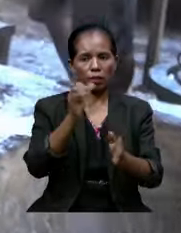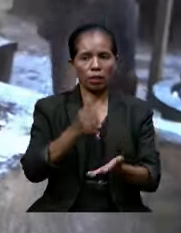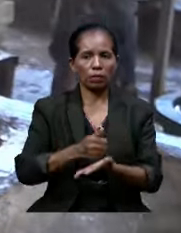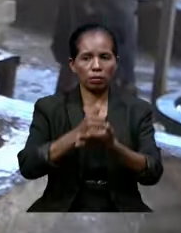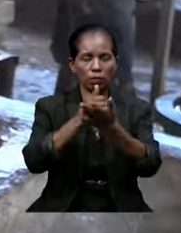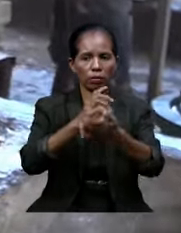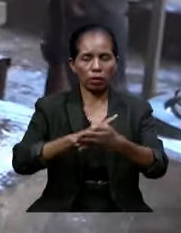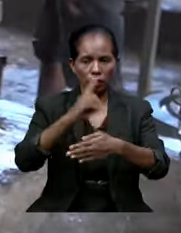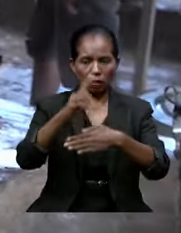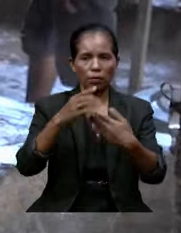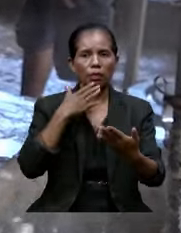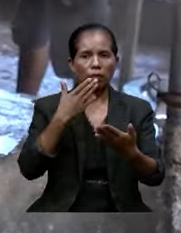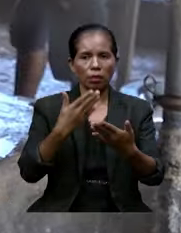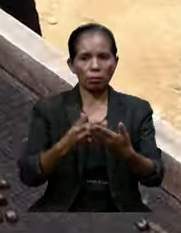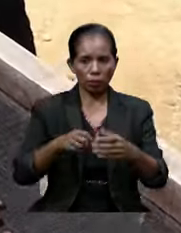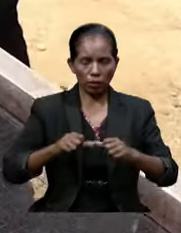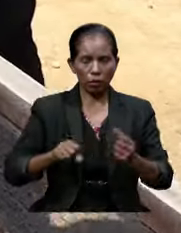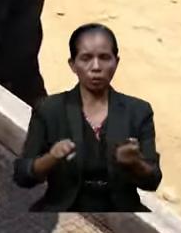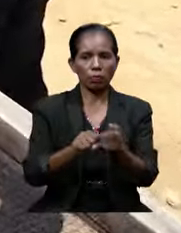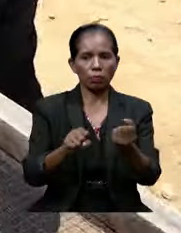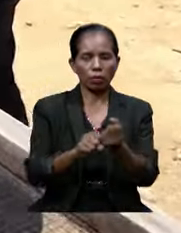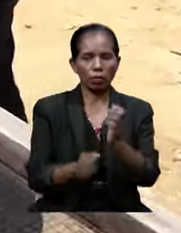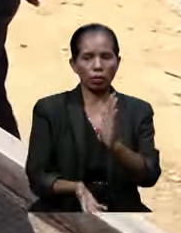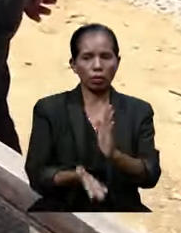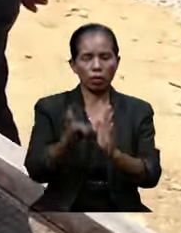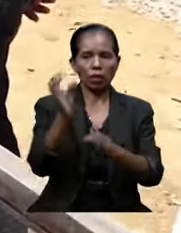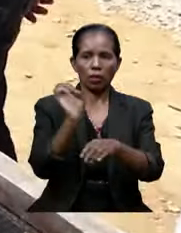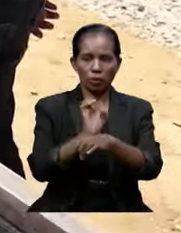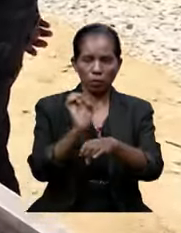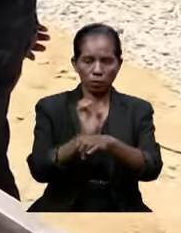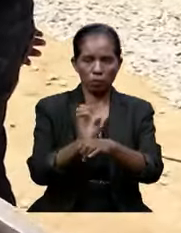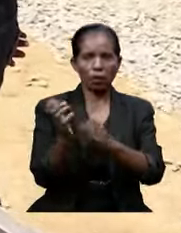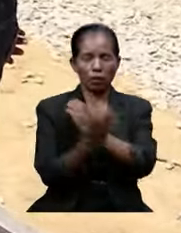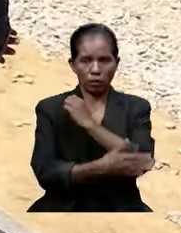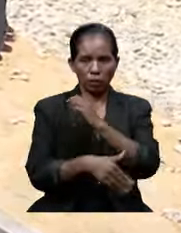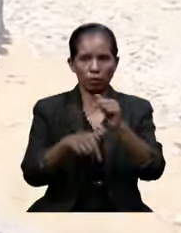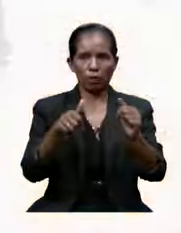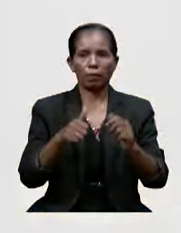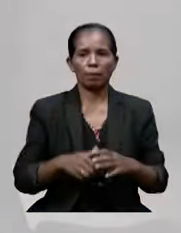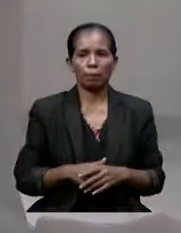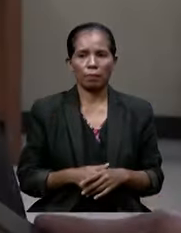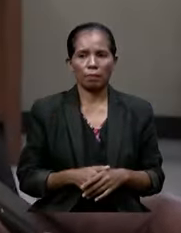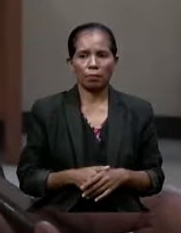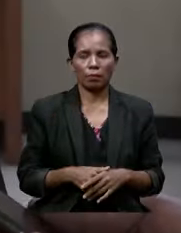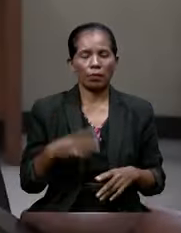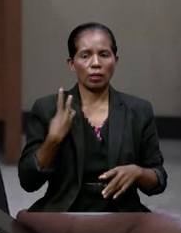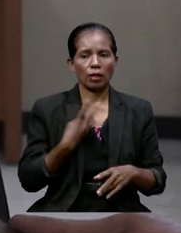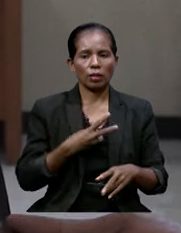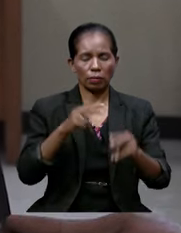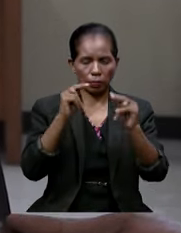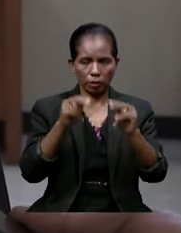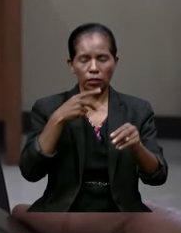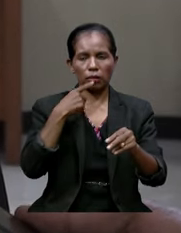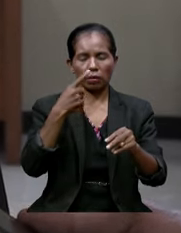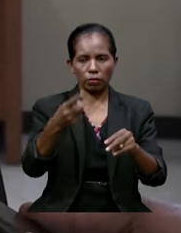desenvolve a diaclutan, não é, ele contribui a seu crescimento econômico e a relaran. Ita precisa encoraja,